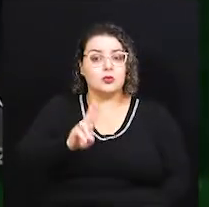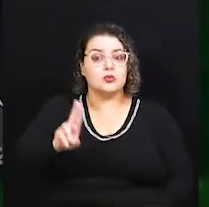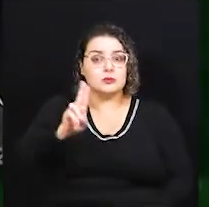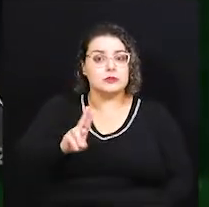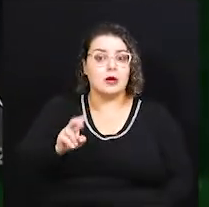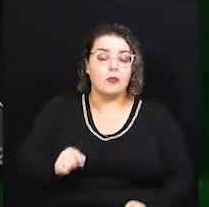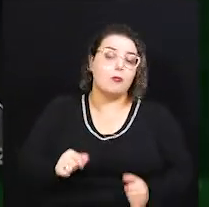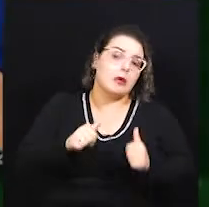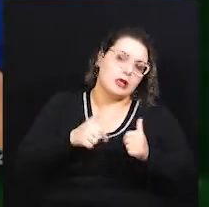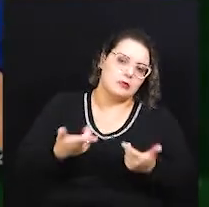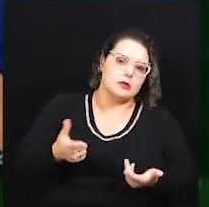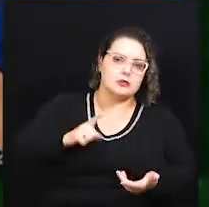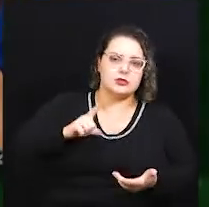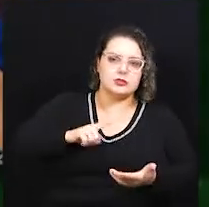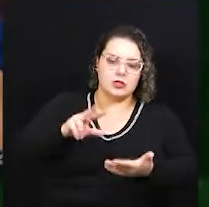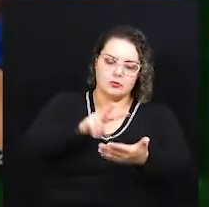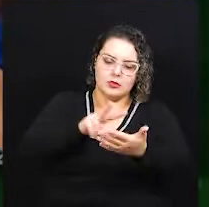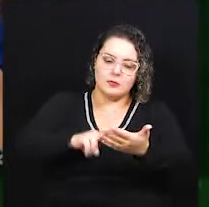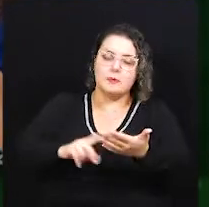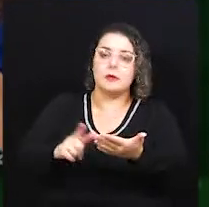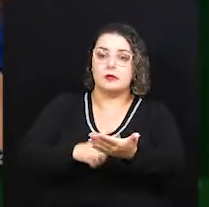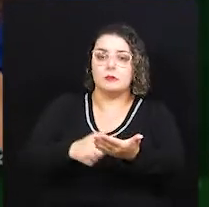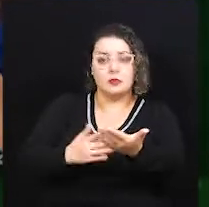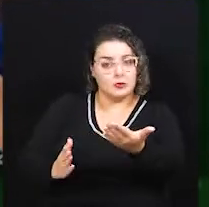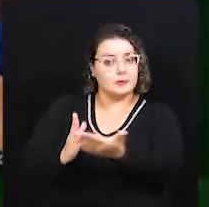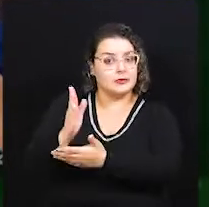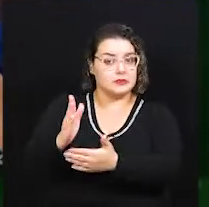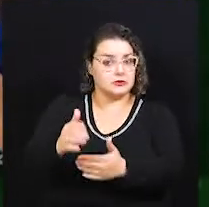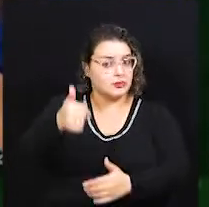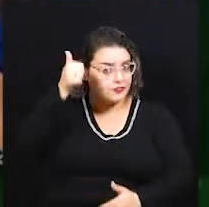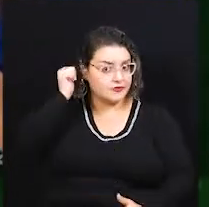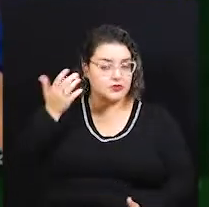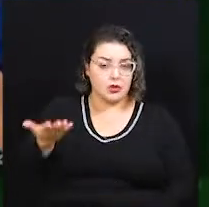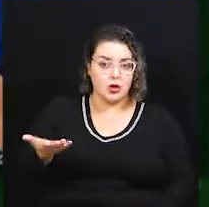usar o benefício, né, de ter lido a obra para passar no vestibular.